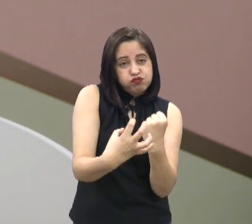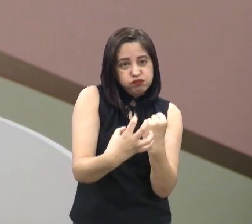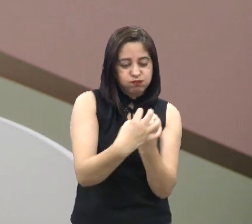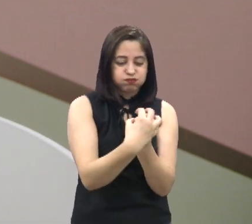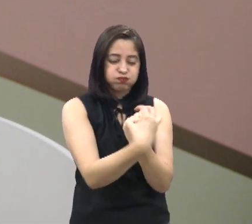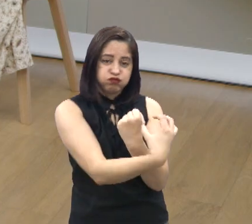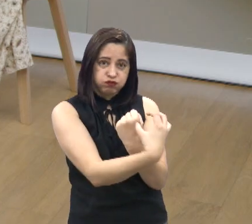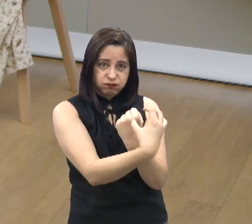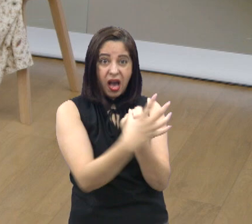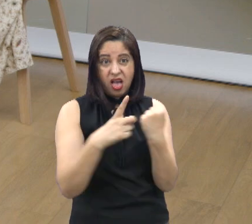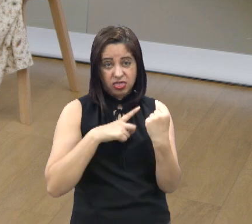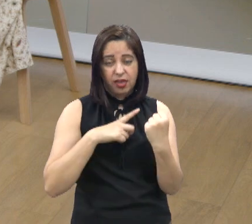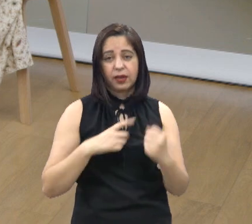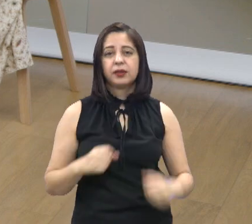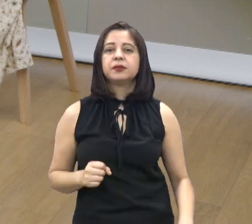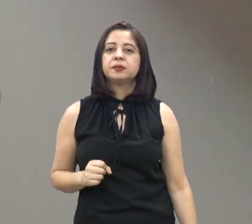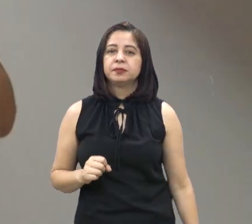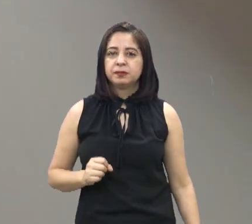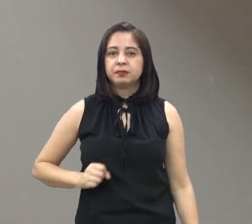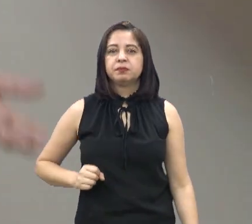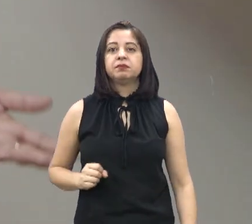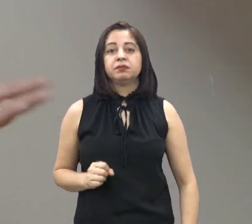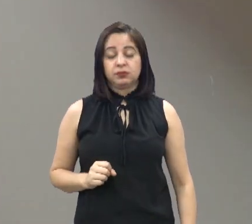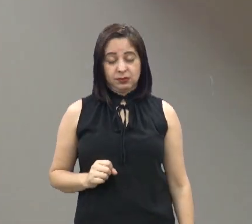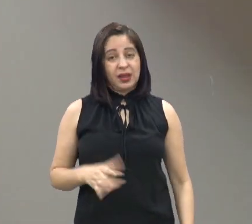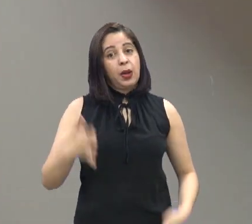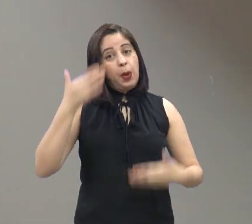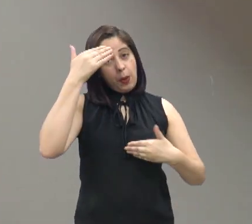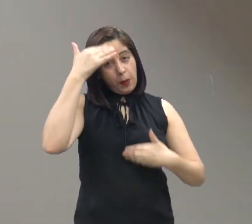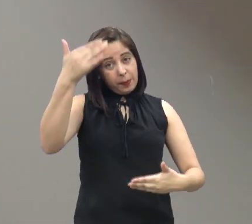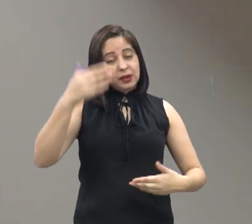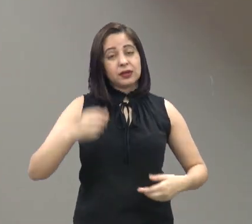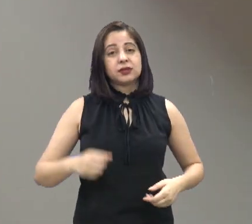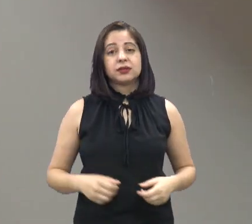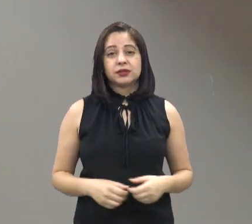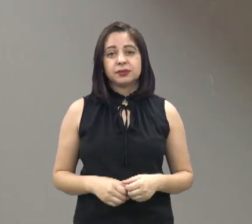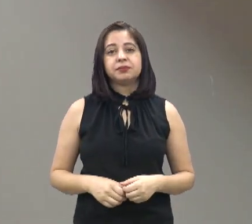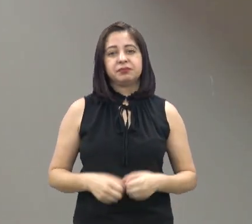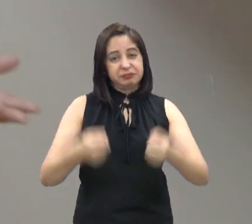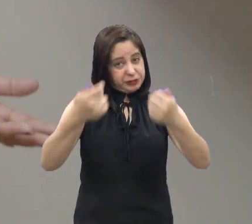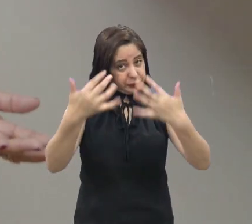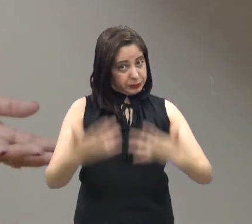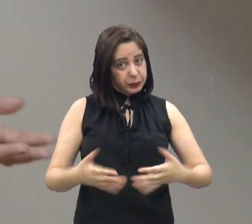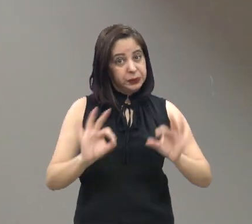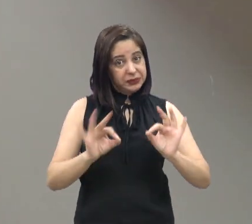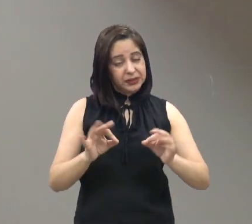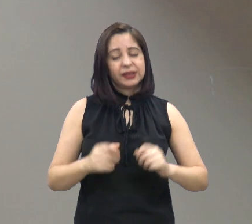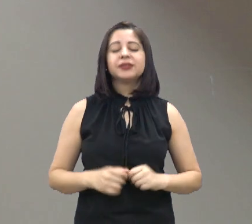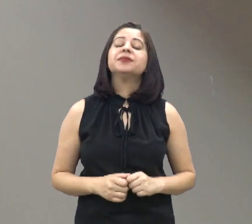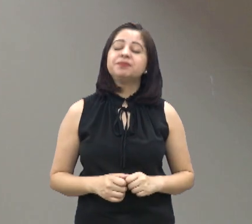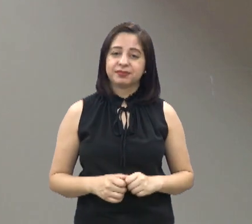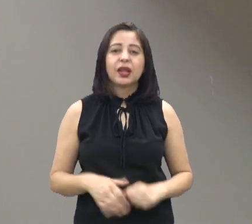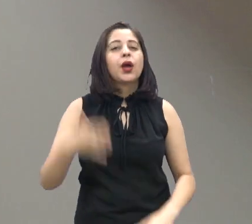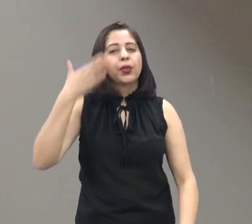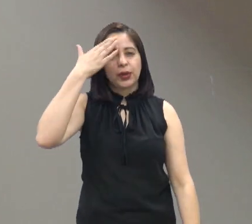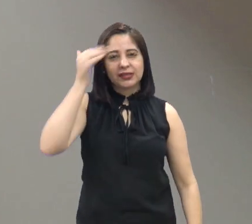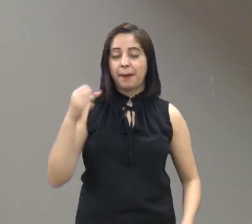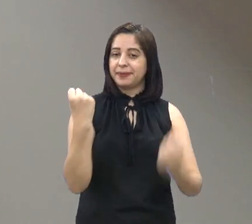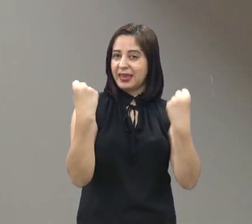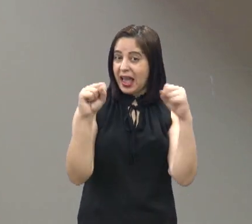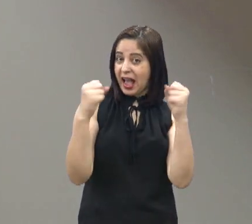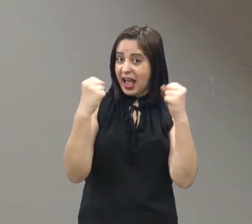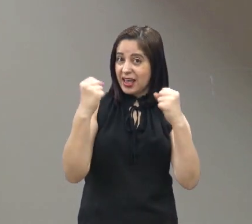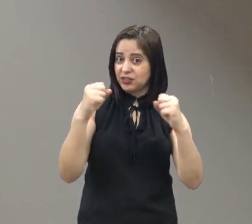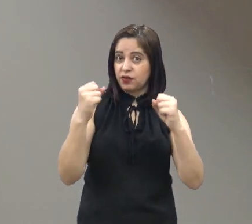nós cuidamos, né? Entendi, doutora, ótimo. Muito obrigada, muito bem explicativo. Bom, e nós sabemos que praticar atividade física